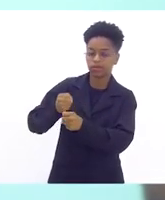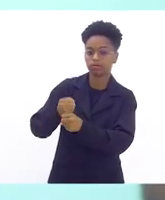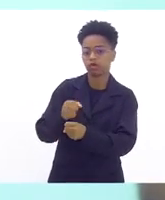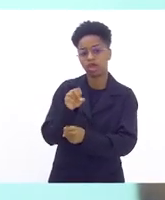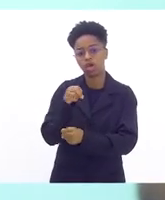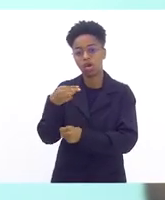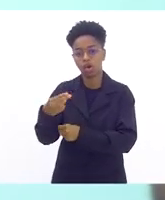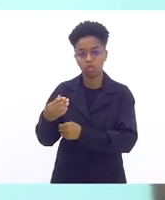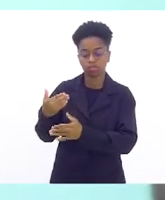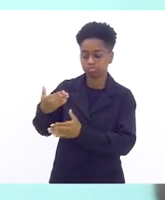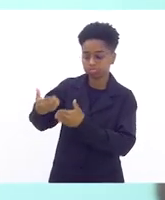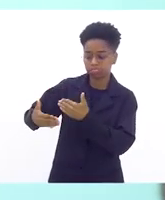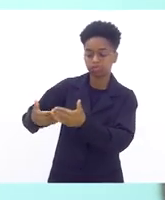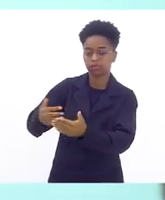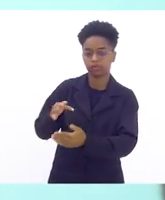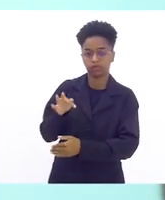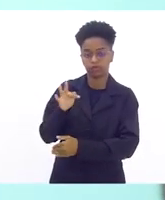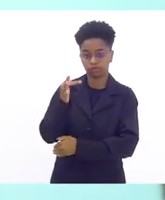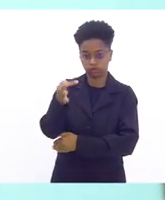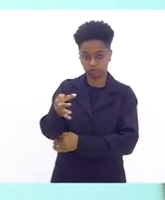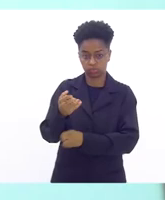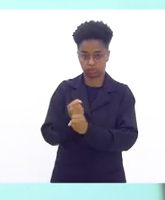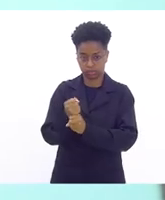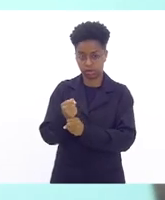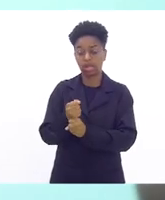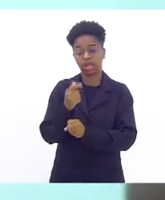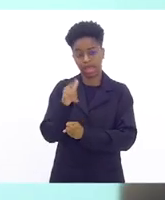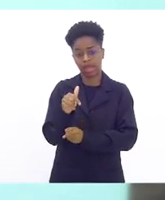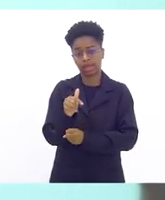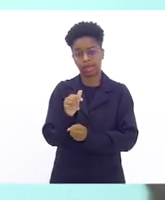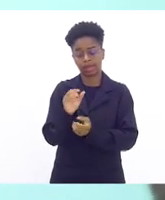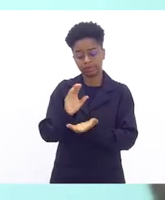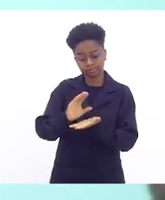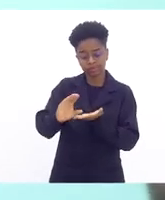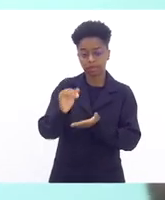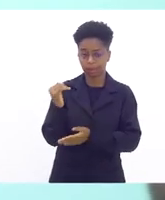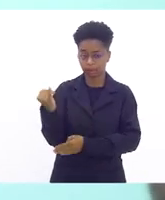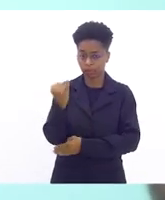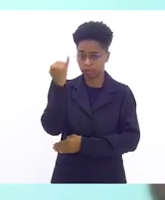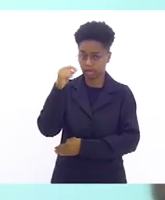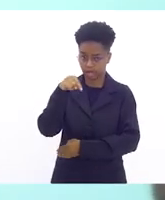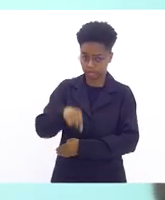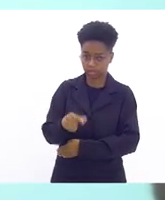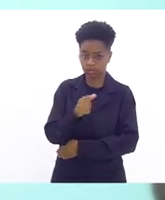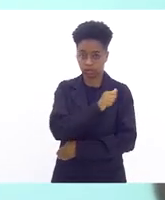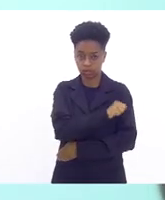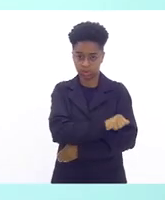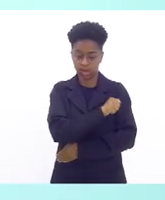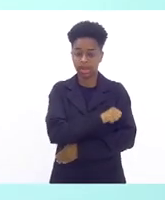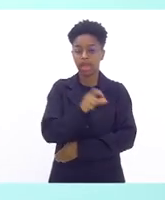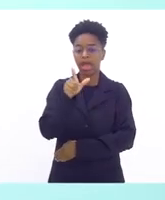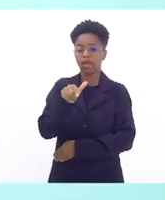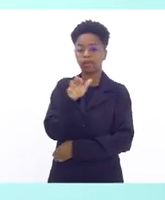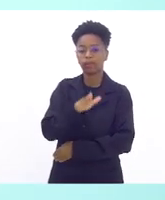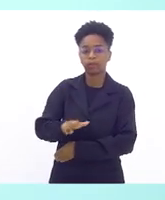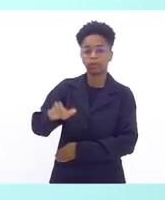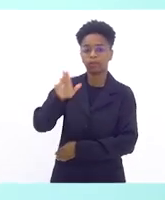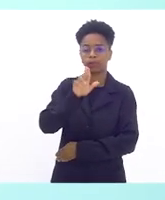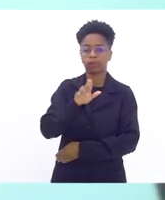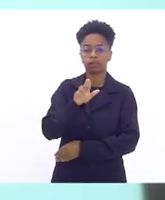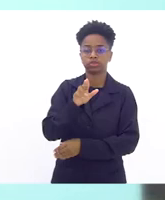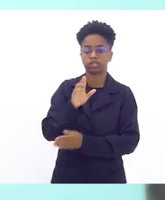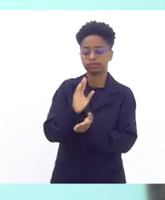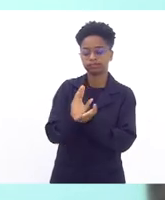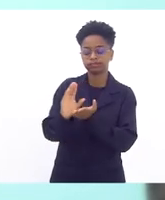os próximos anos é um recurso muito importante para o estado do Rio de Janeiro que é utilizado desde na questão desde a questão